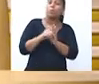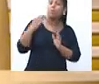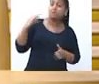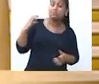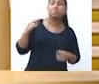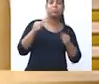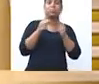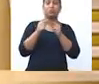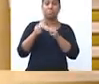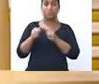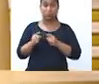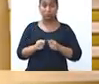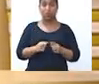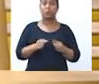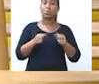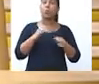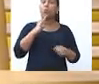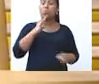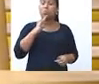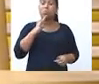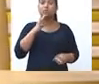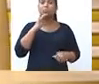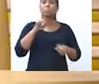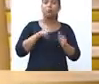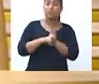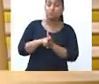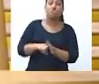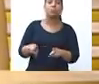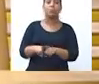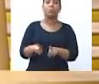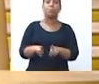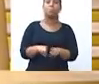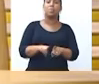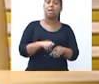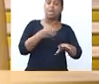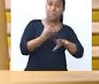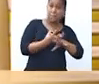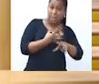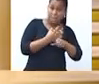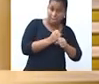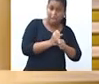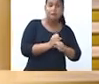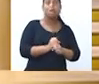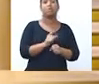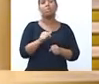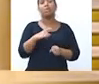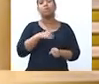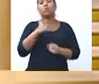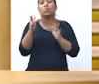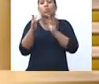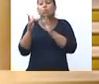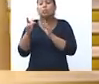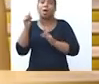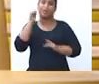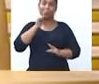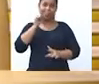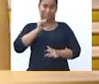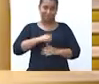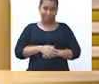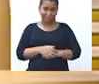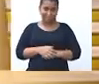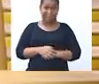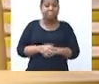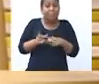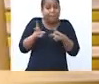estão relacionadas tanto com conhecimento científico como as ciências exatas especificamente, que entrassem em contato com as meninas, para